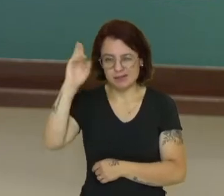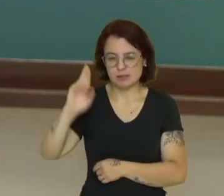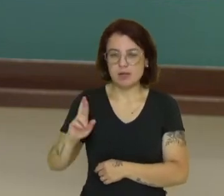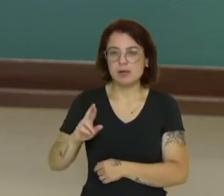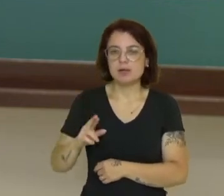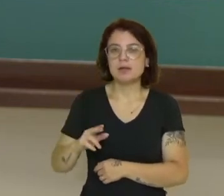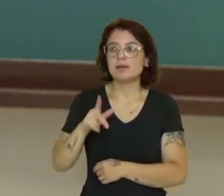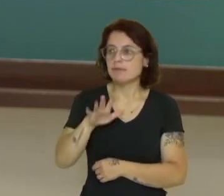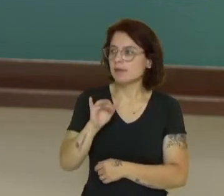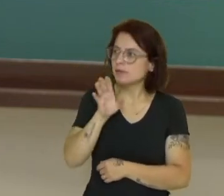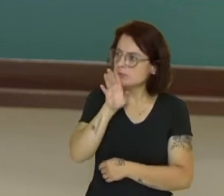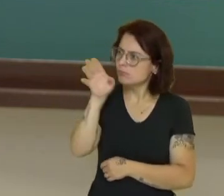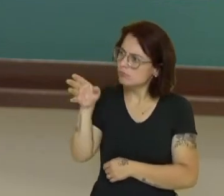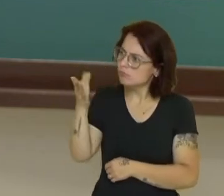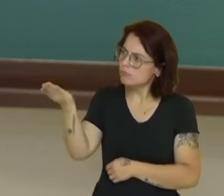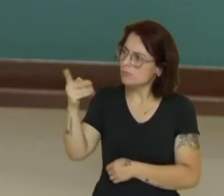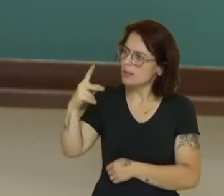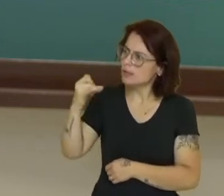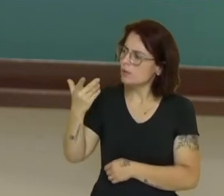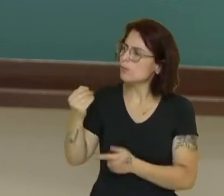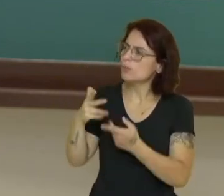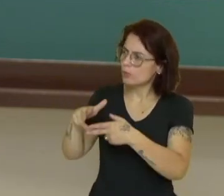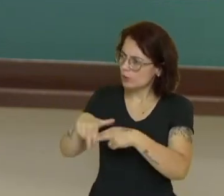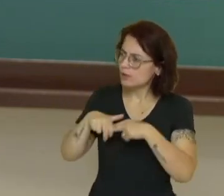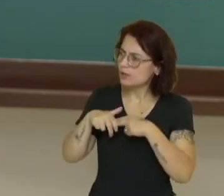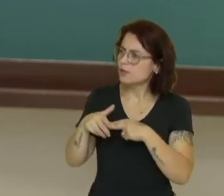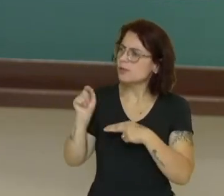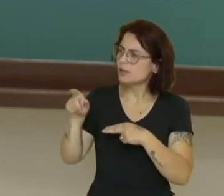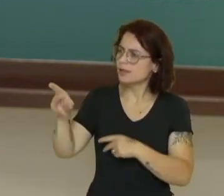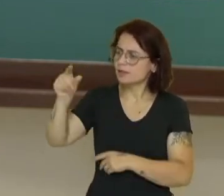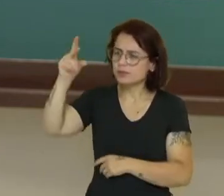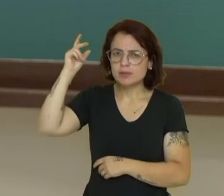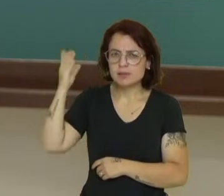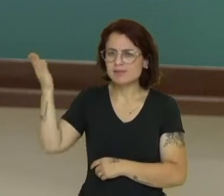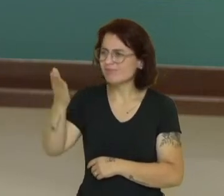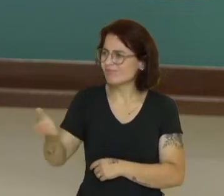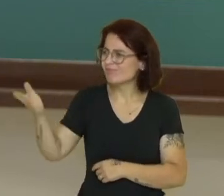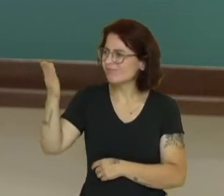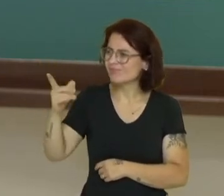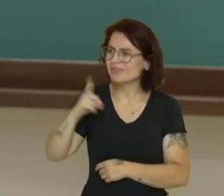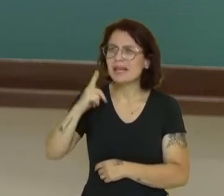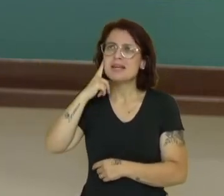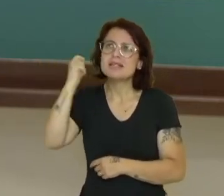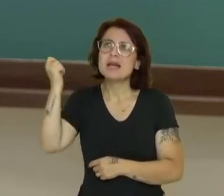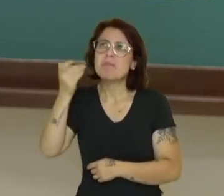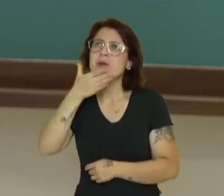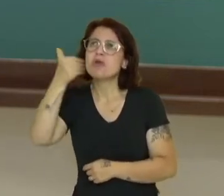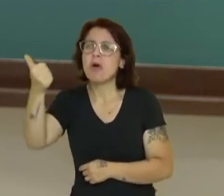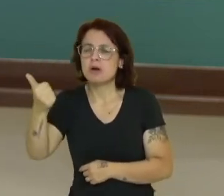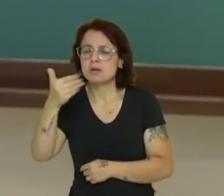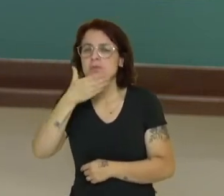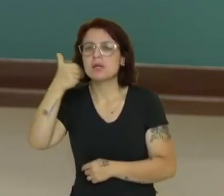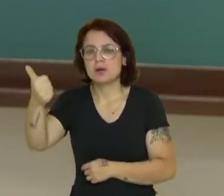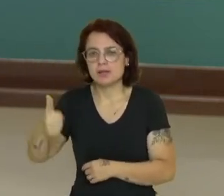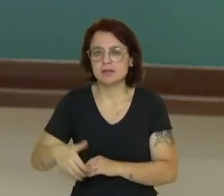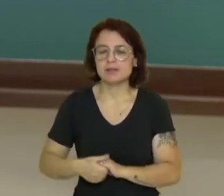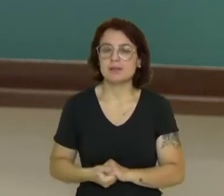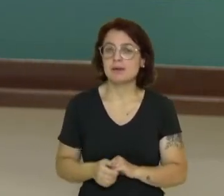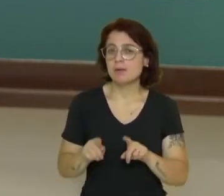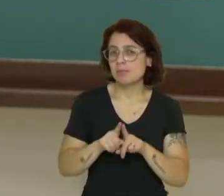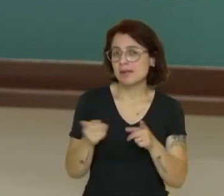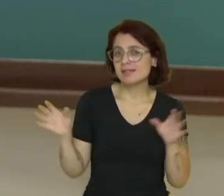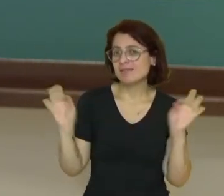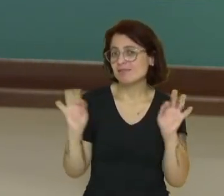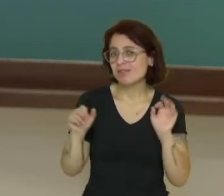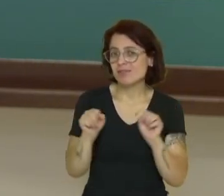criticar o Platão justamente por isso. Olha, na antiguidade essa galera ficou idealizando como deveria ser a política. Aí é